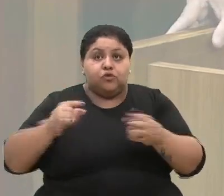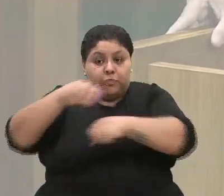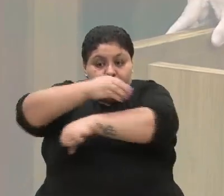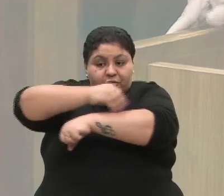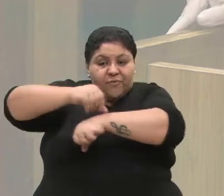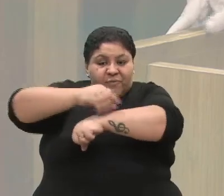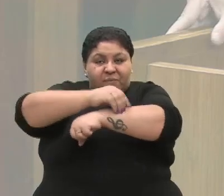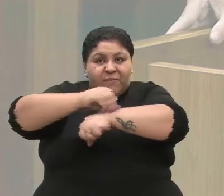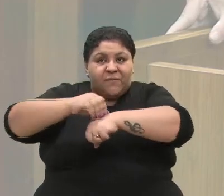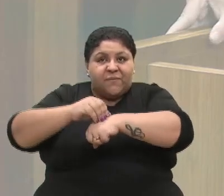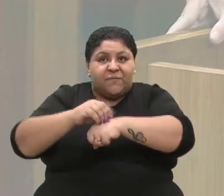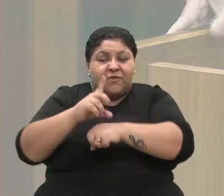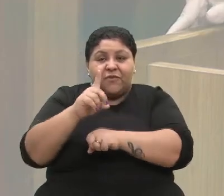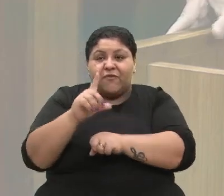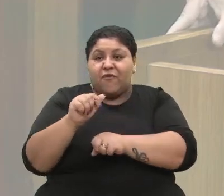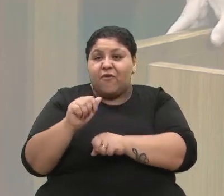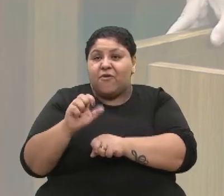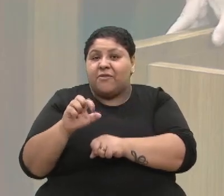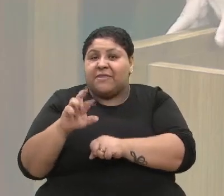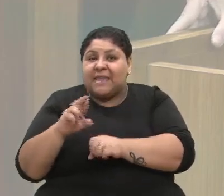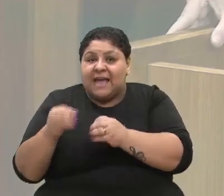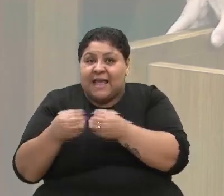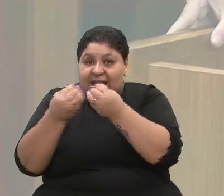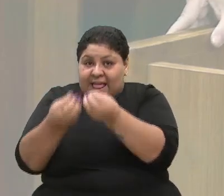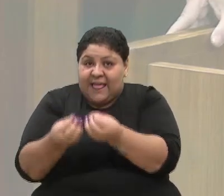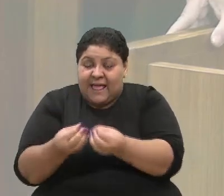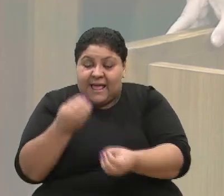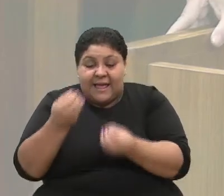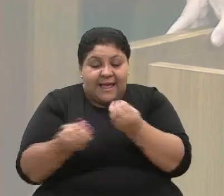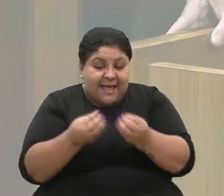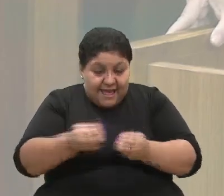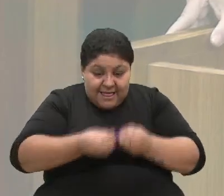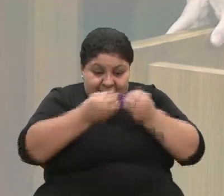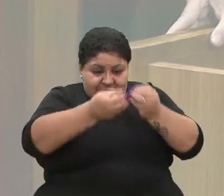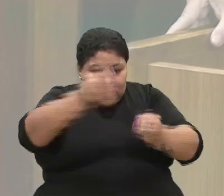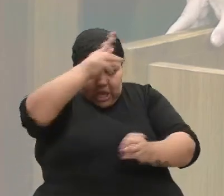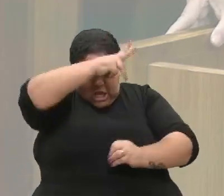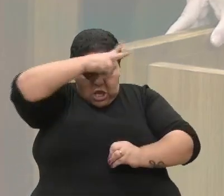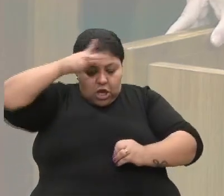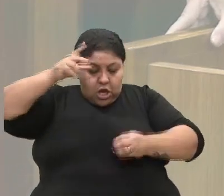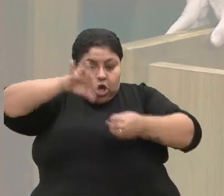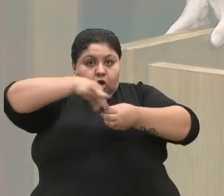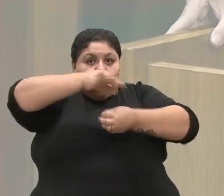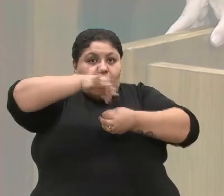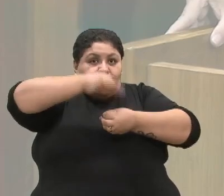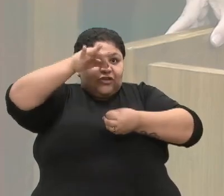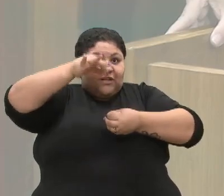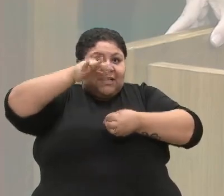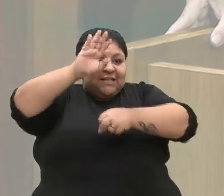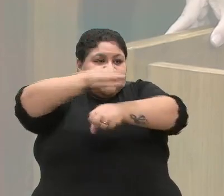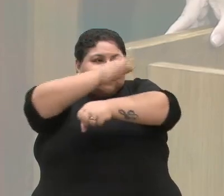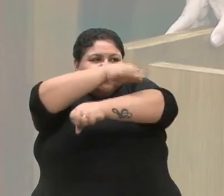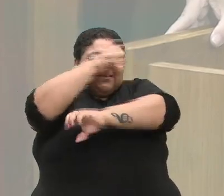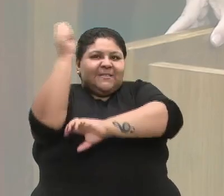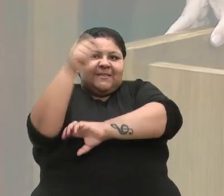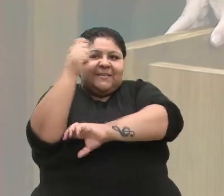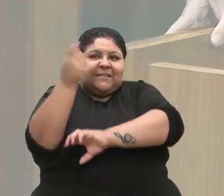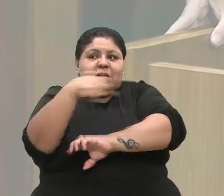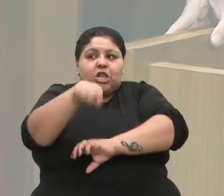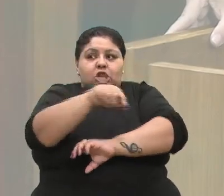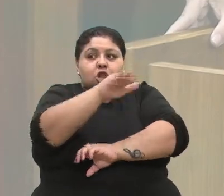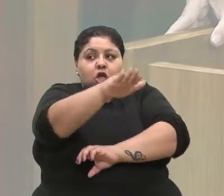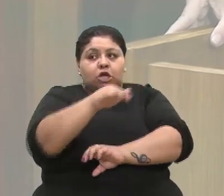não foi o Dair que nos deu. Quem deu para a prefeitura foi a concessionária da Serra Gaúcha. Nós entramos em contato